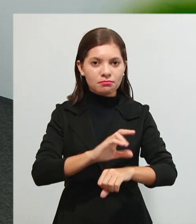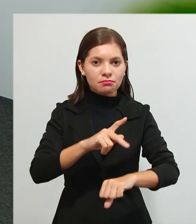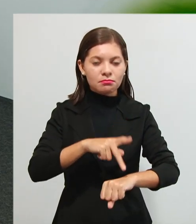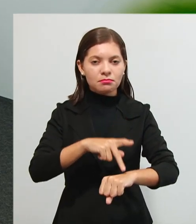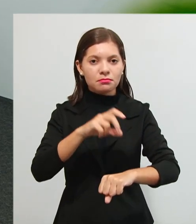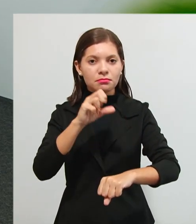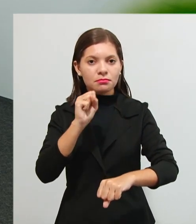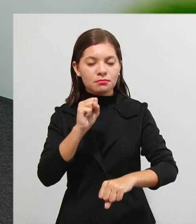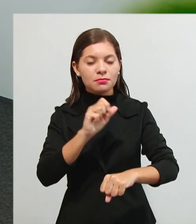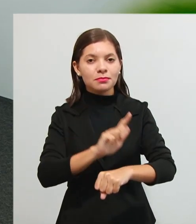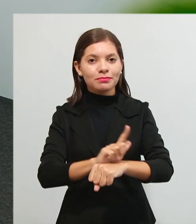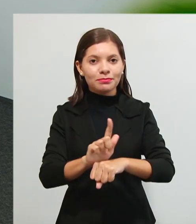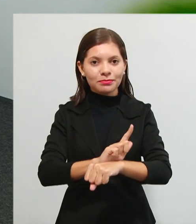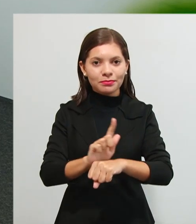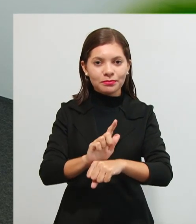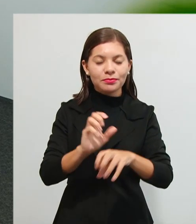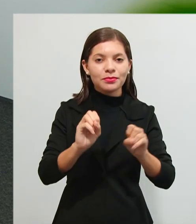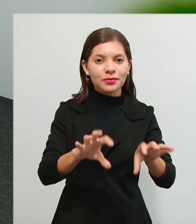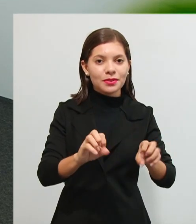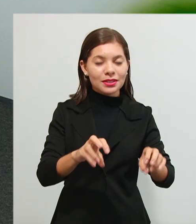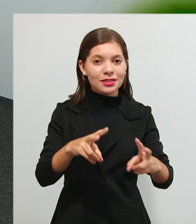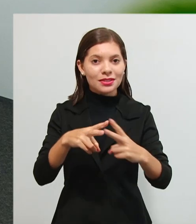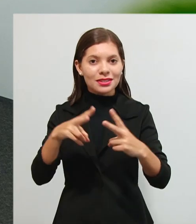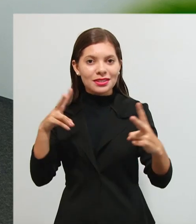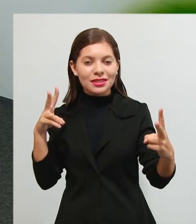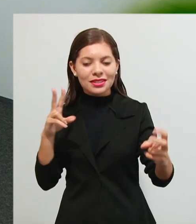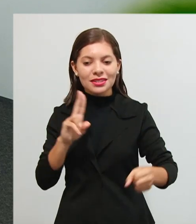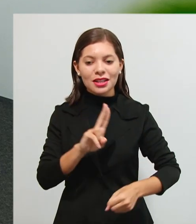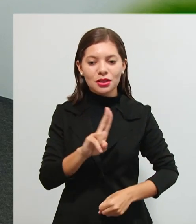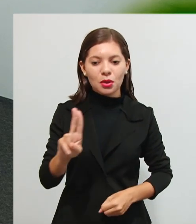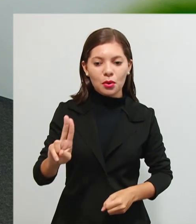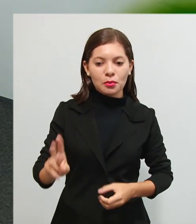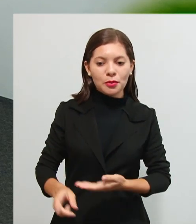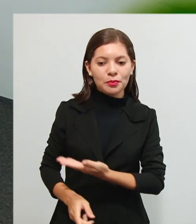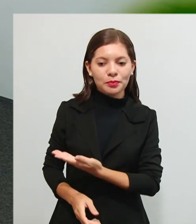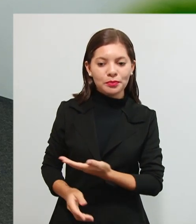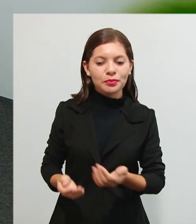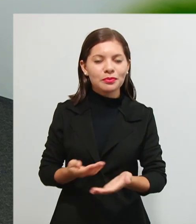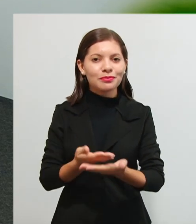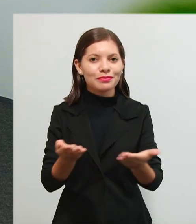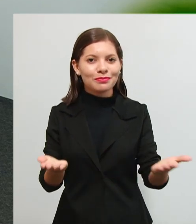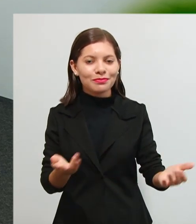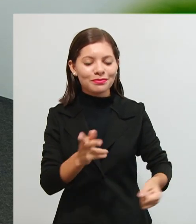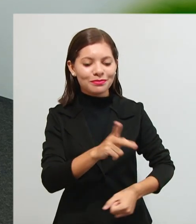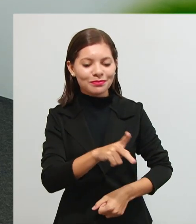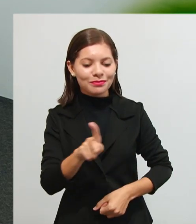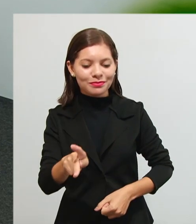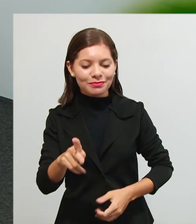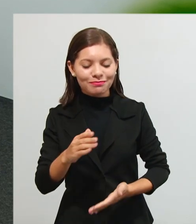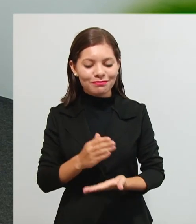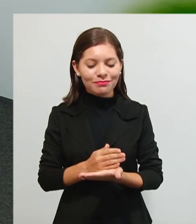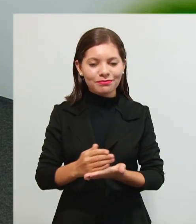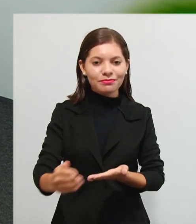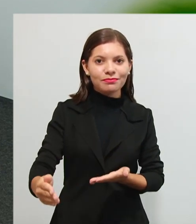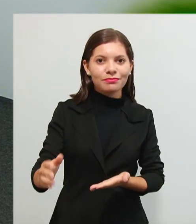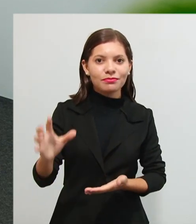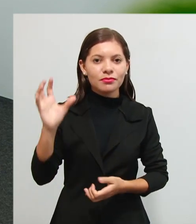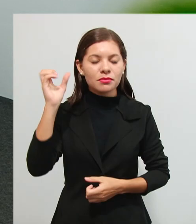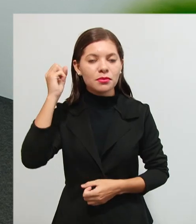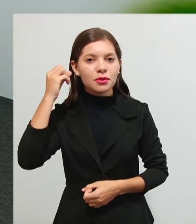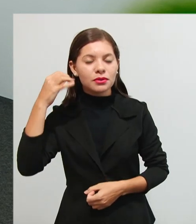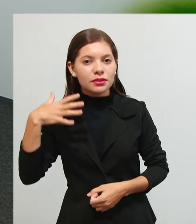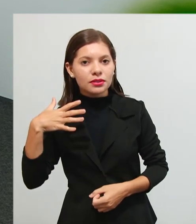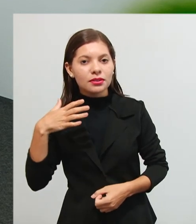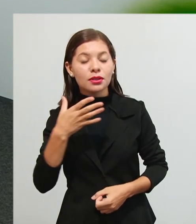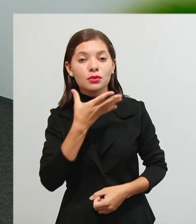Gestão e Educação à Distância. Me chamo Rafael Nink e serei o seu professor durante essa jornada. Como audiodescrição, eu sou um